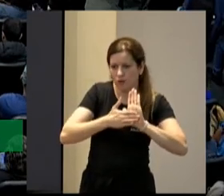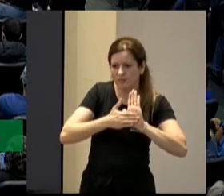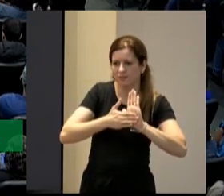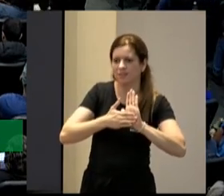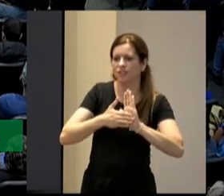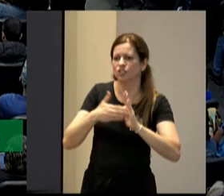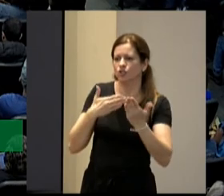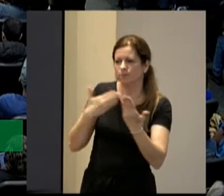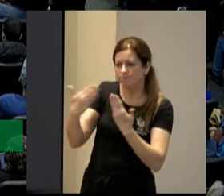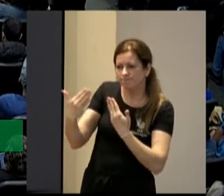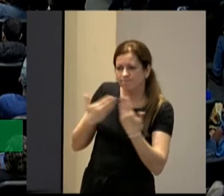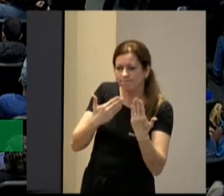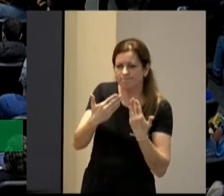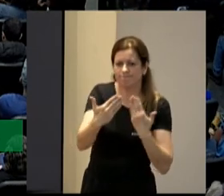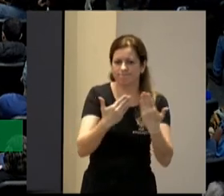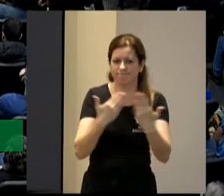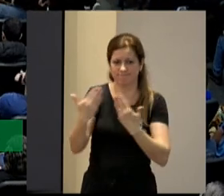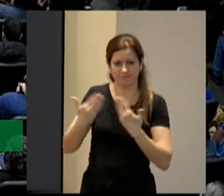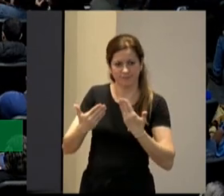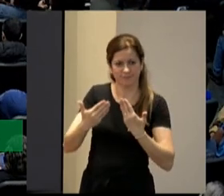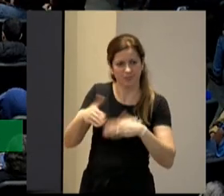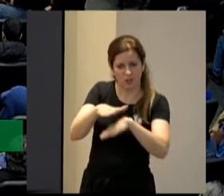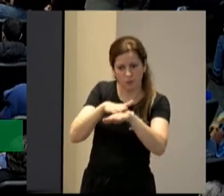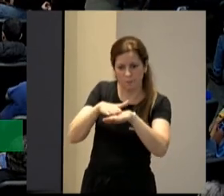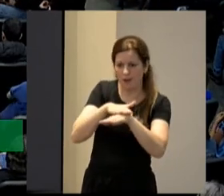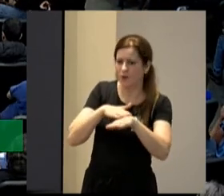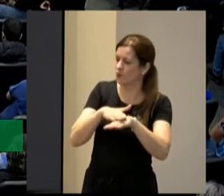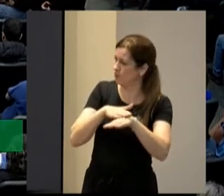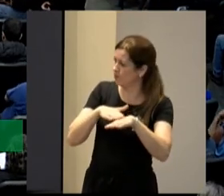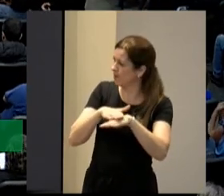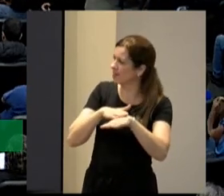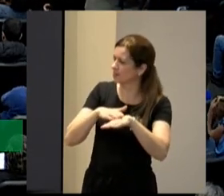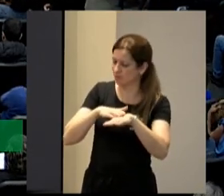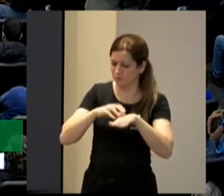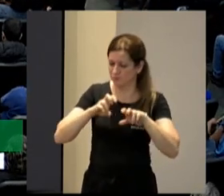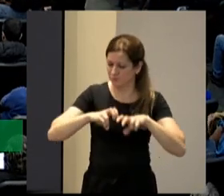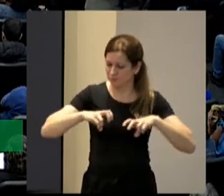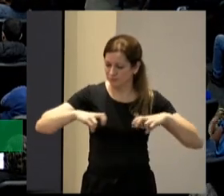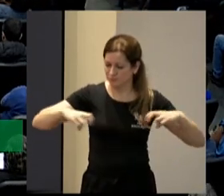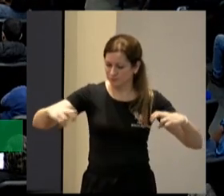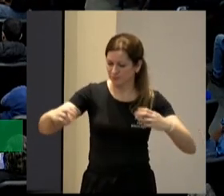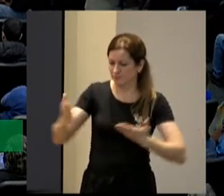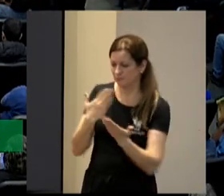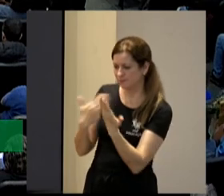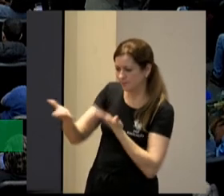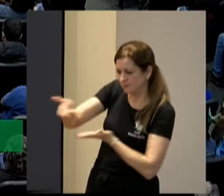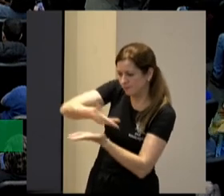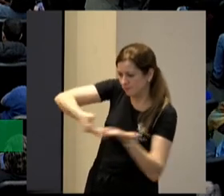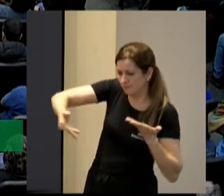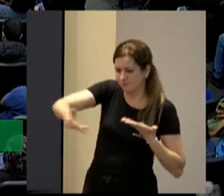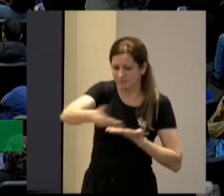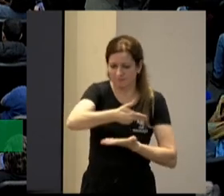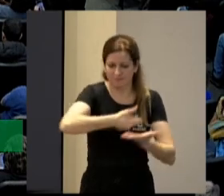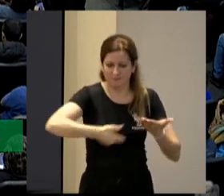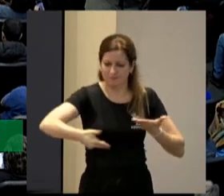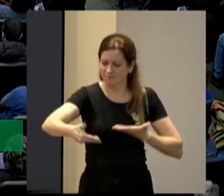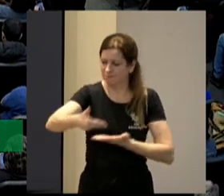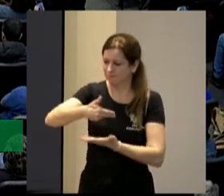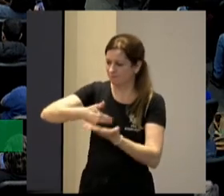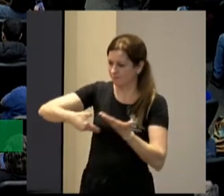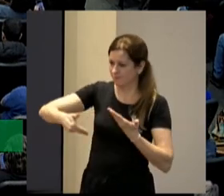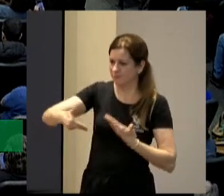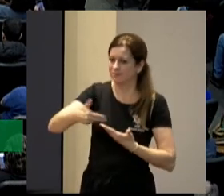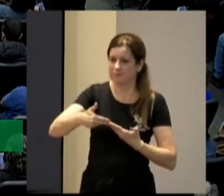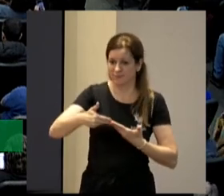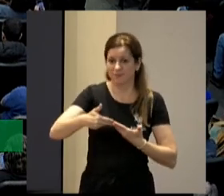conversatório, que é uma conversa circular, em que, né, é um momento de partilha, então as pessoas